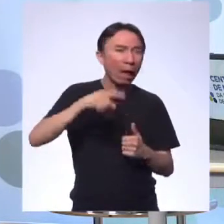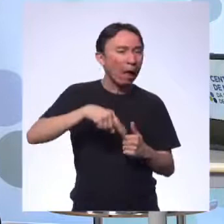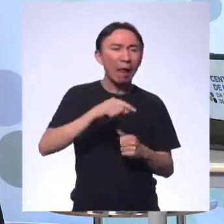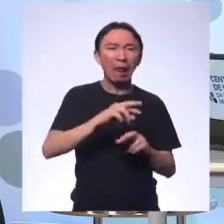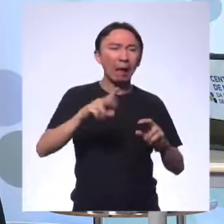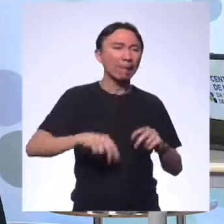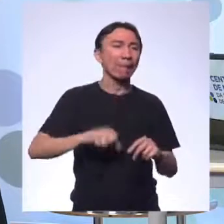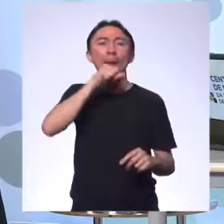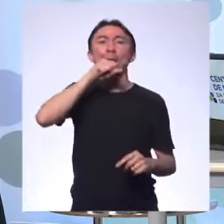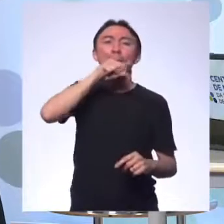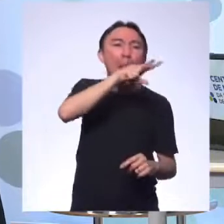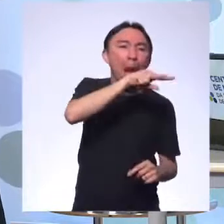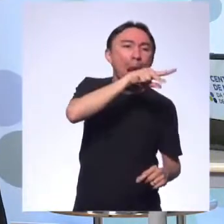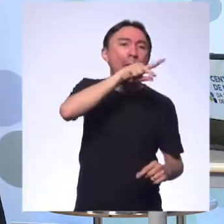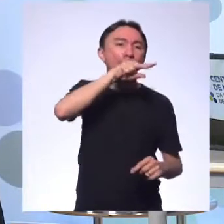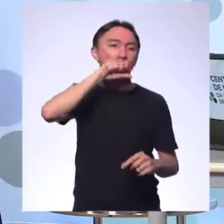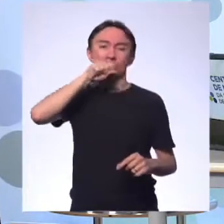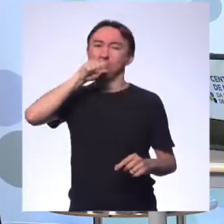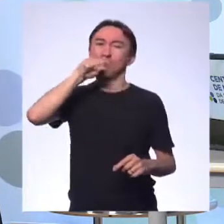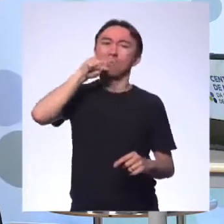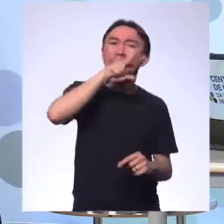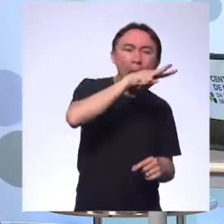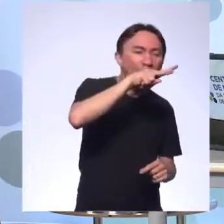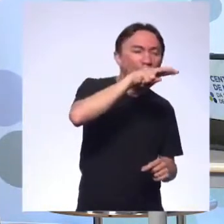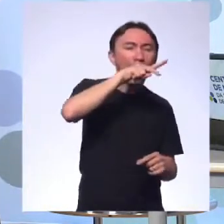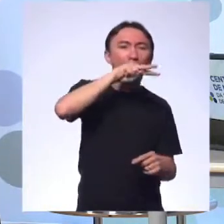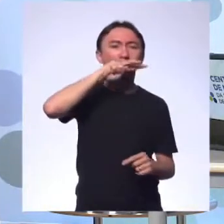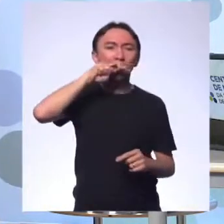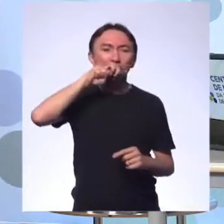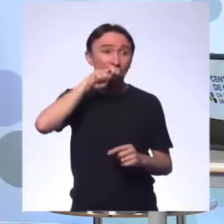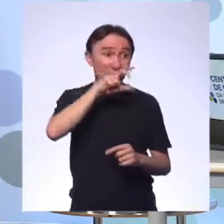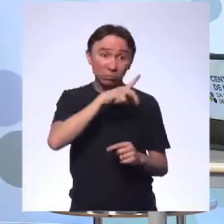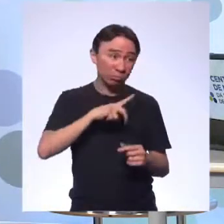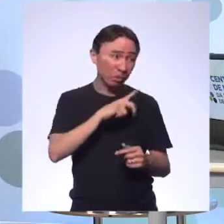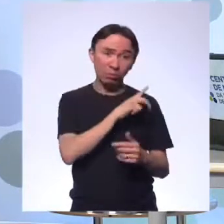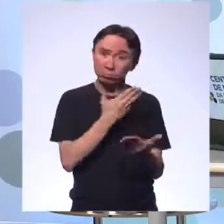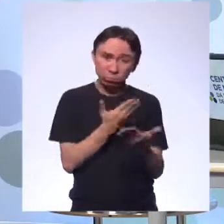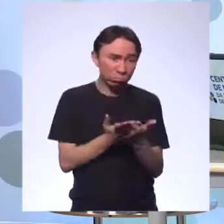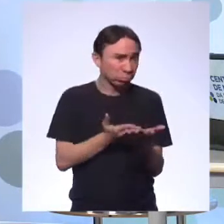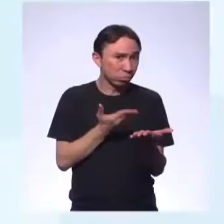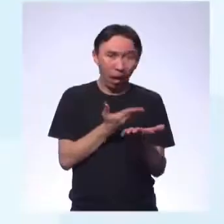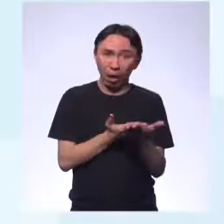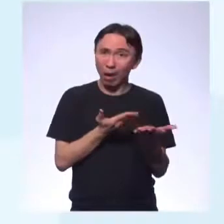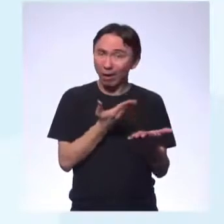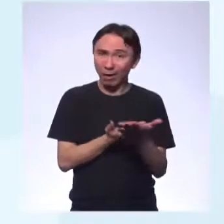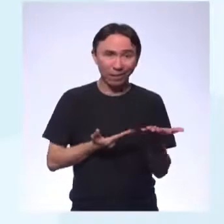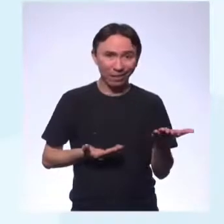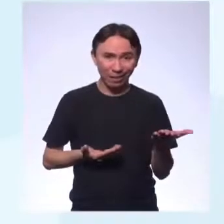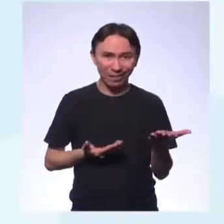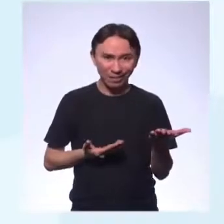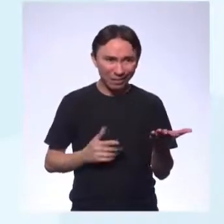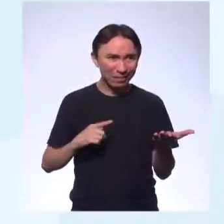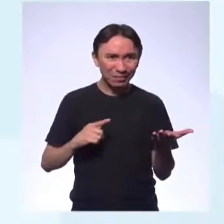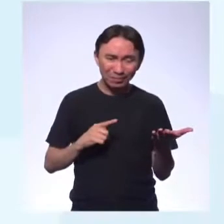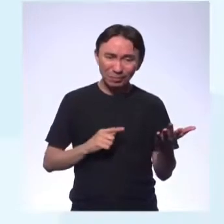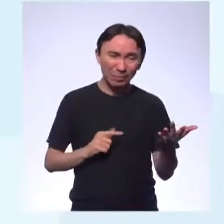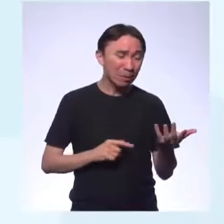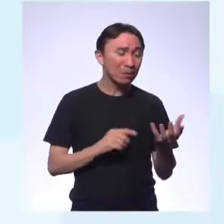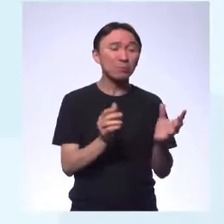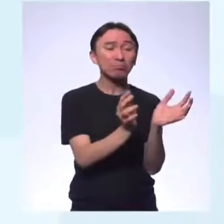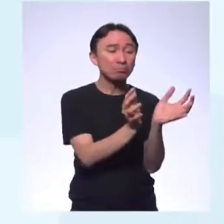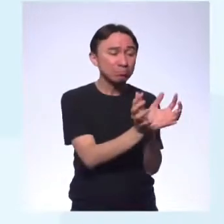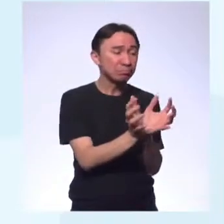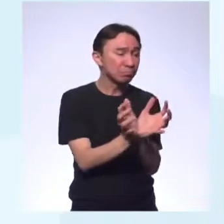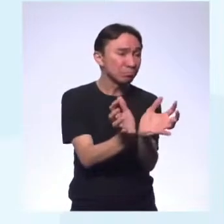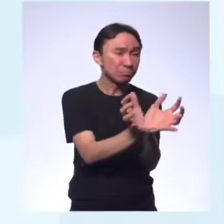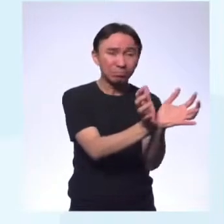específicos. Então, a diversidade de seres é muito grande, tá? Então, é muito importante a gente agrupar aí